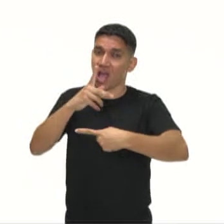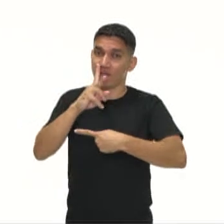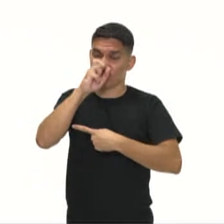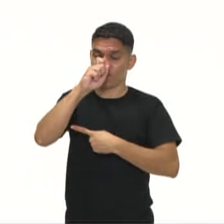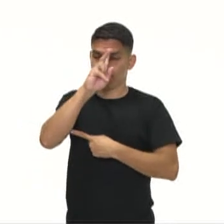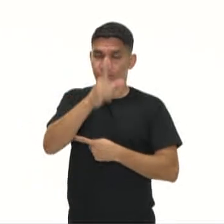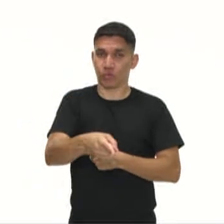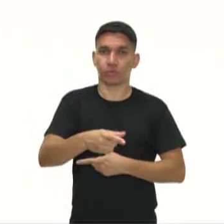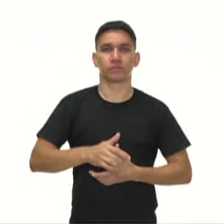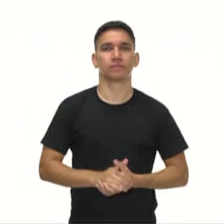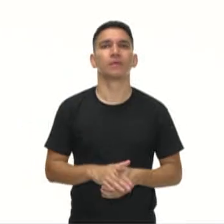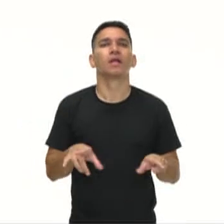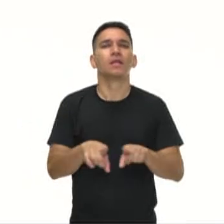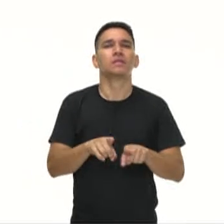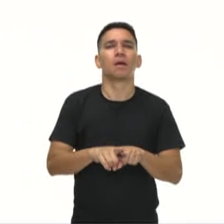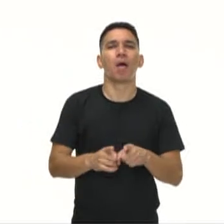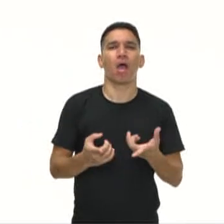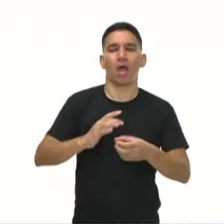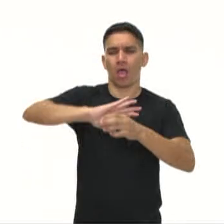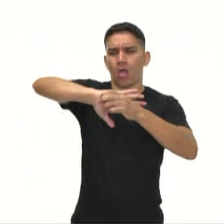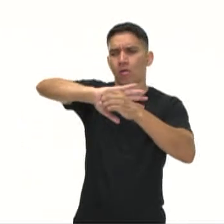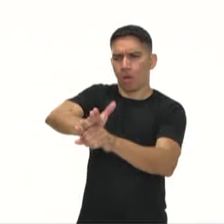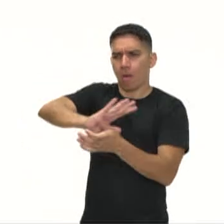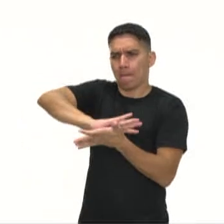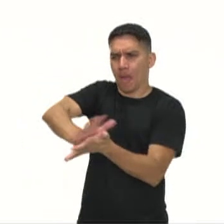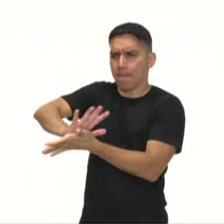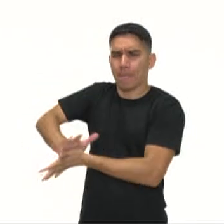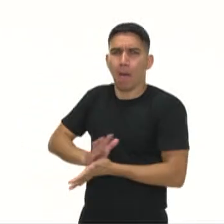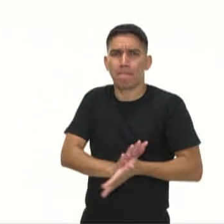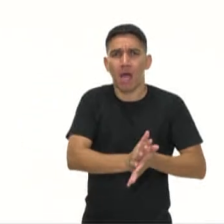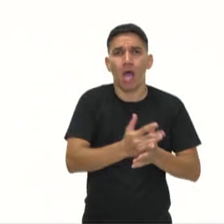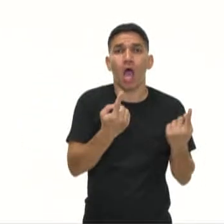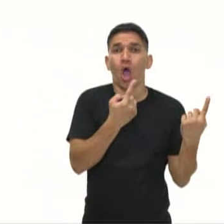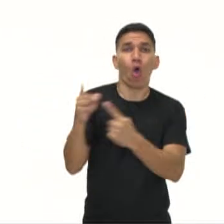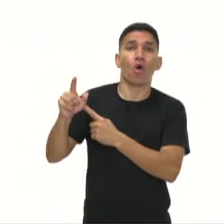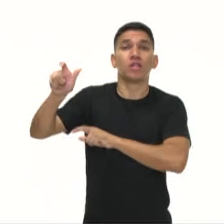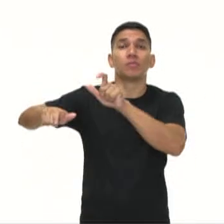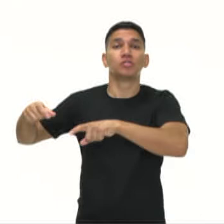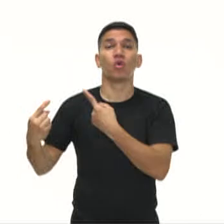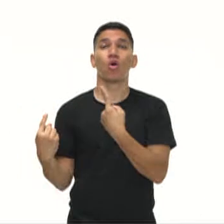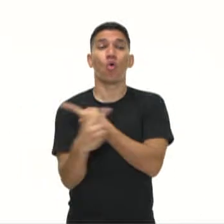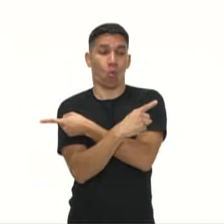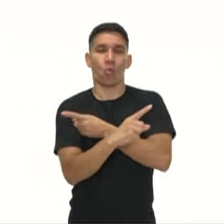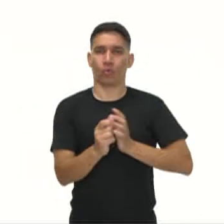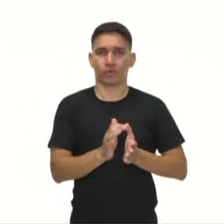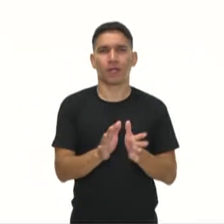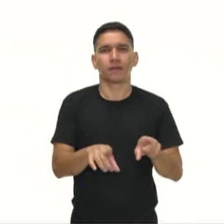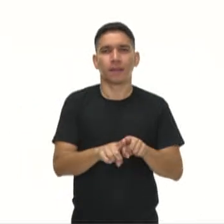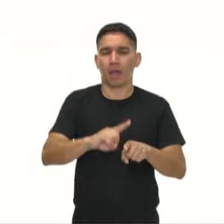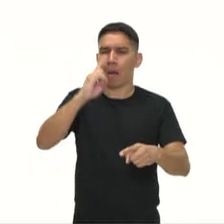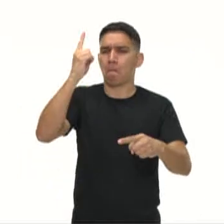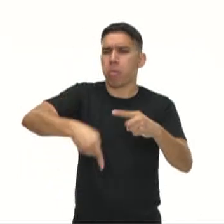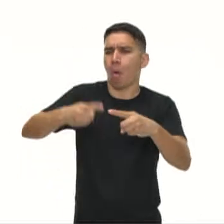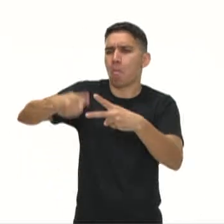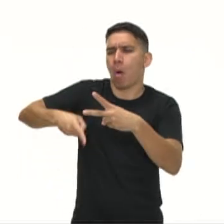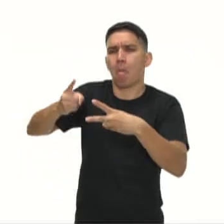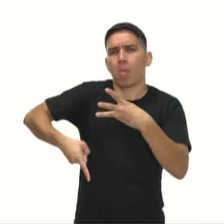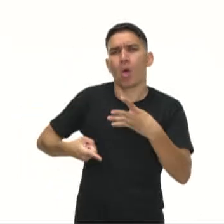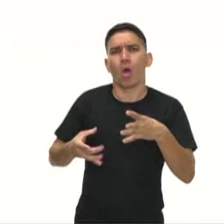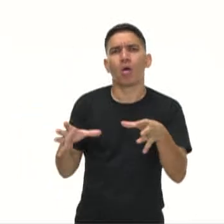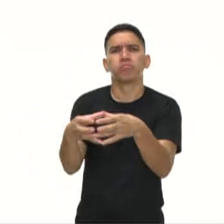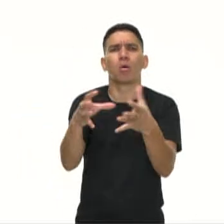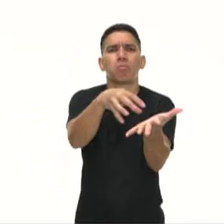né, a repressão contra opositores e proibição de atividades anti-regime. Tanto também que